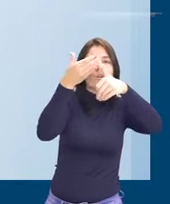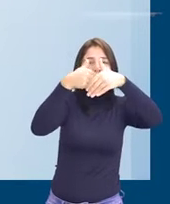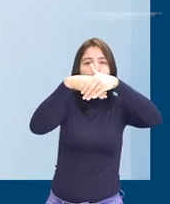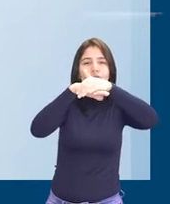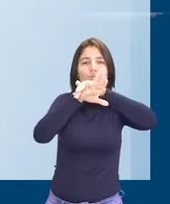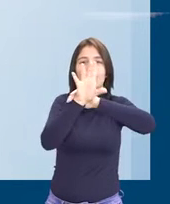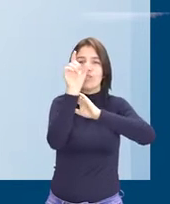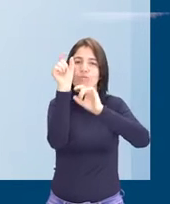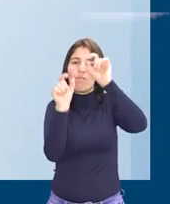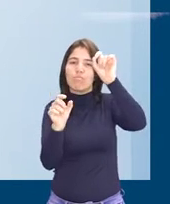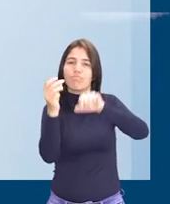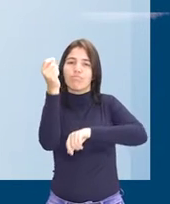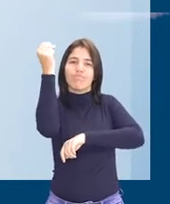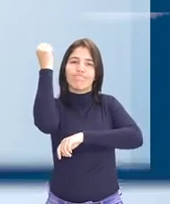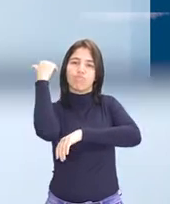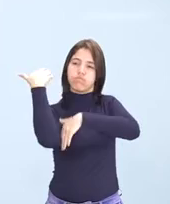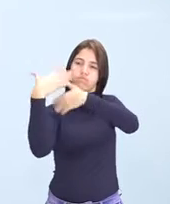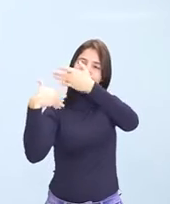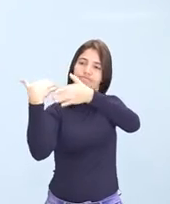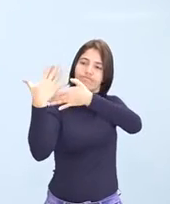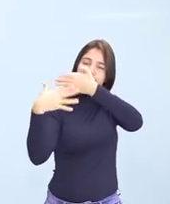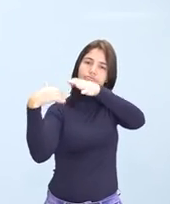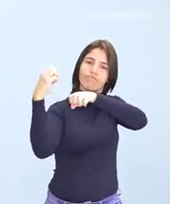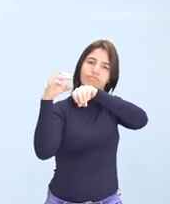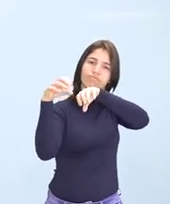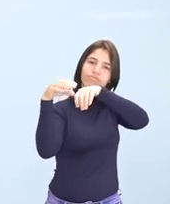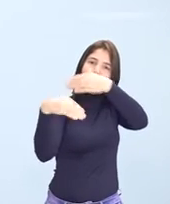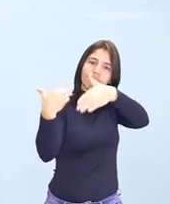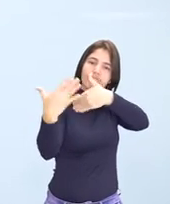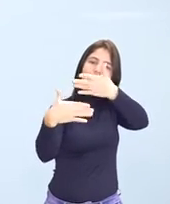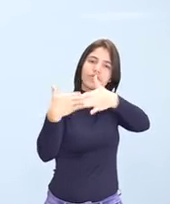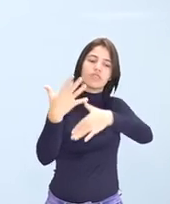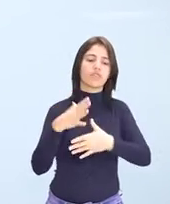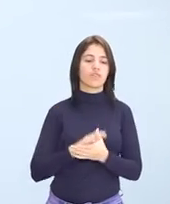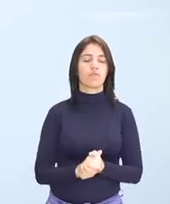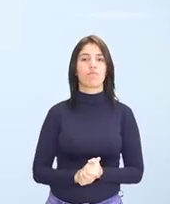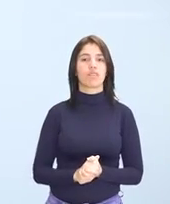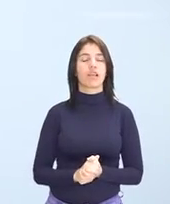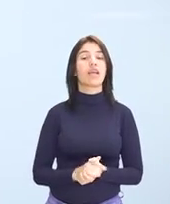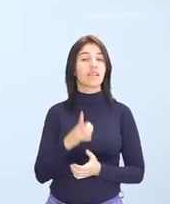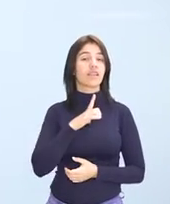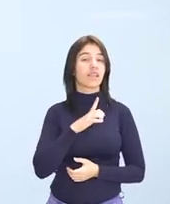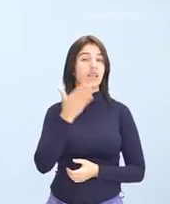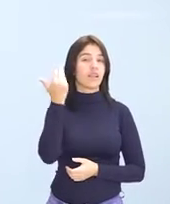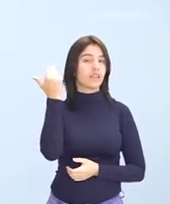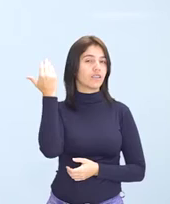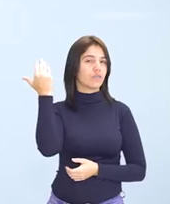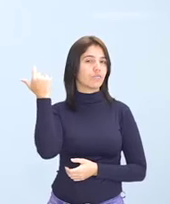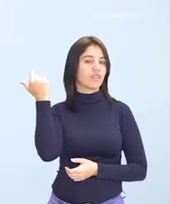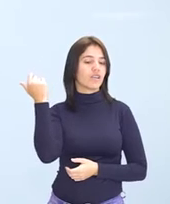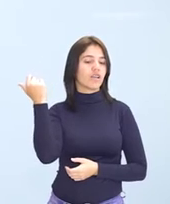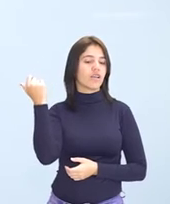de geração que a utiliza. Por exemplo, a cor azul. Há um tempo